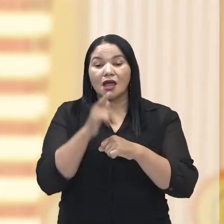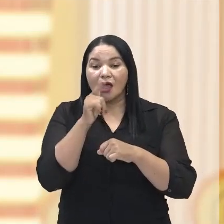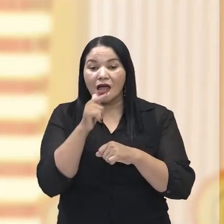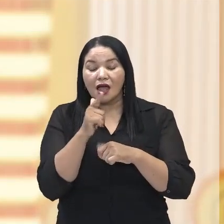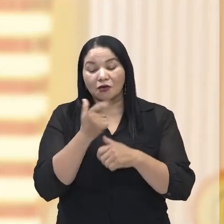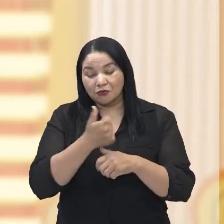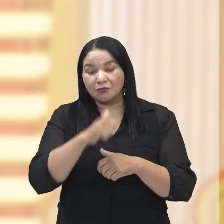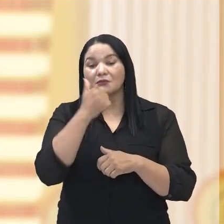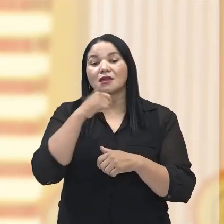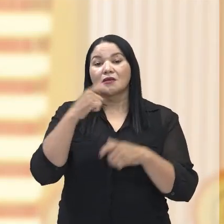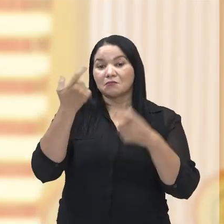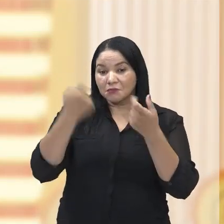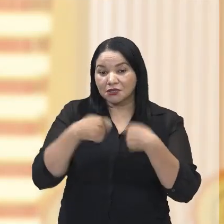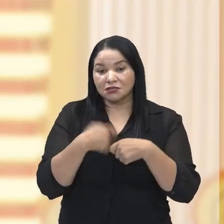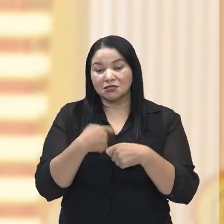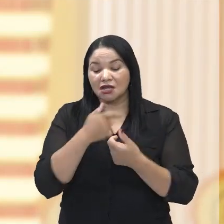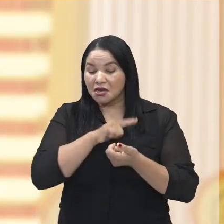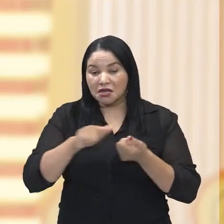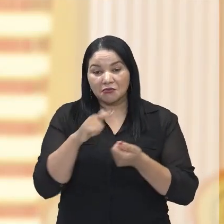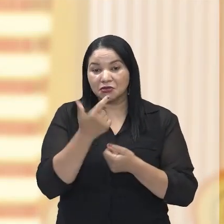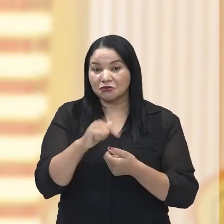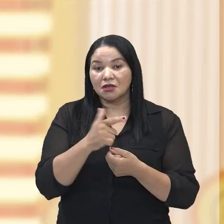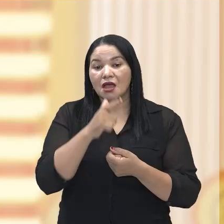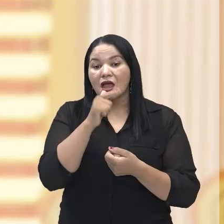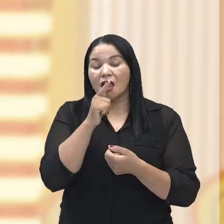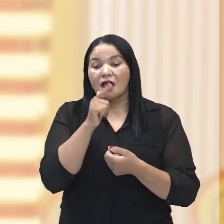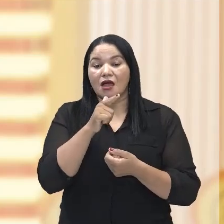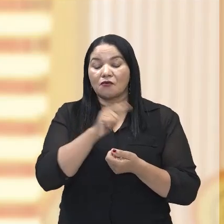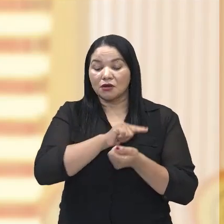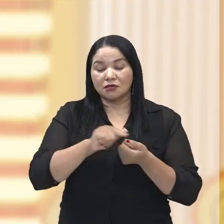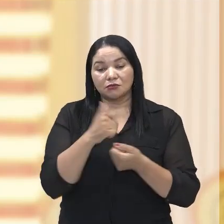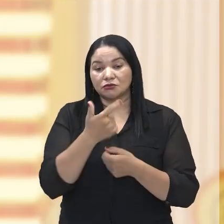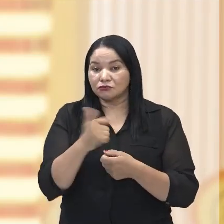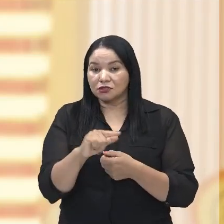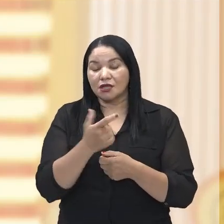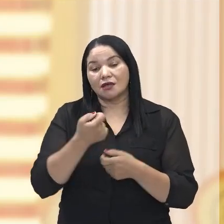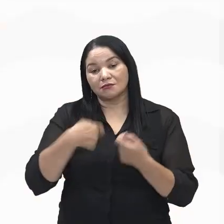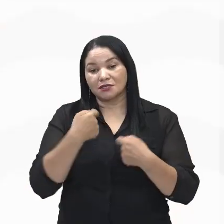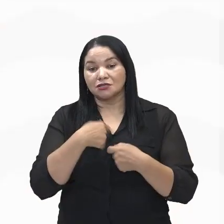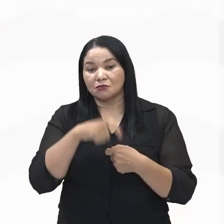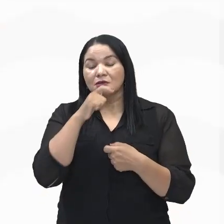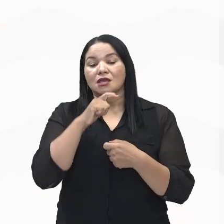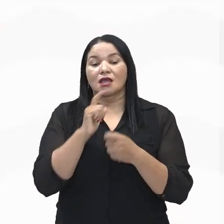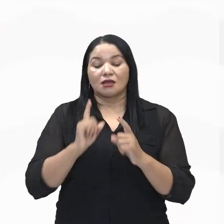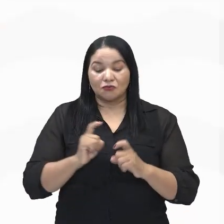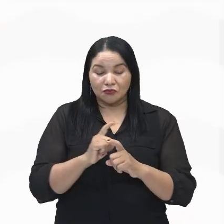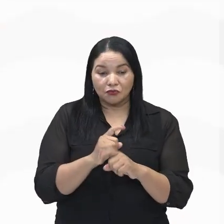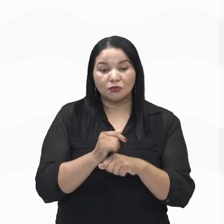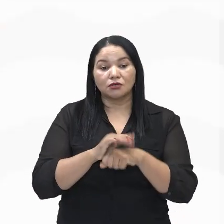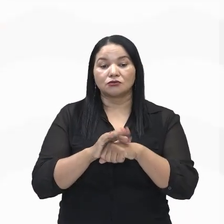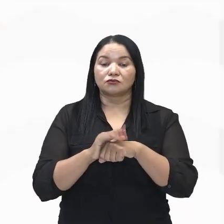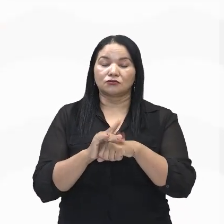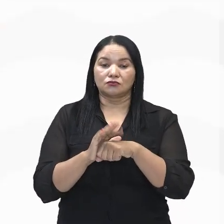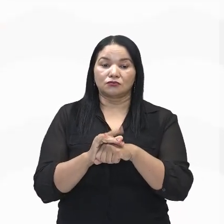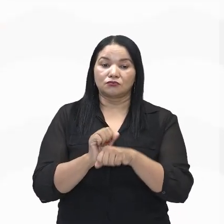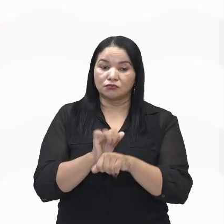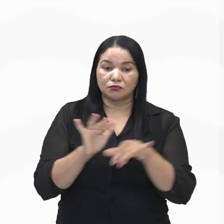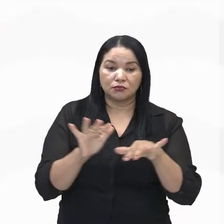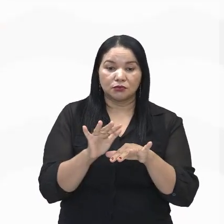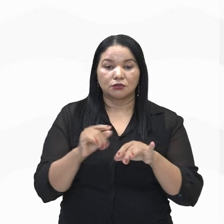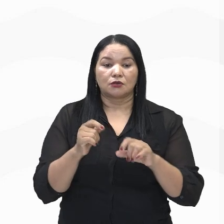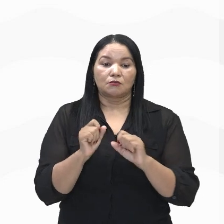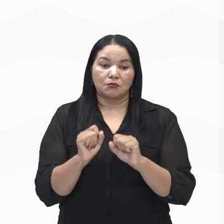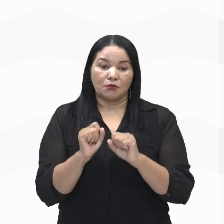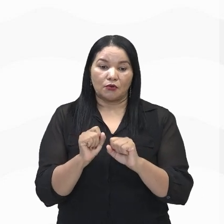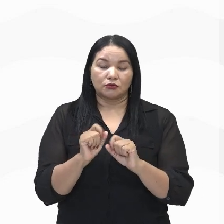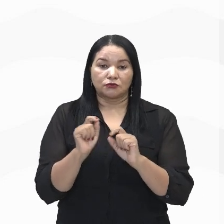que beber porque não tem água potável. A água contaminada pode transmitir várias doenças.